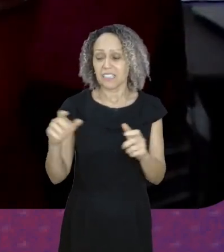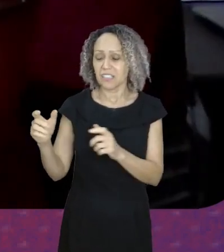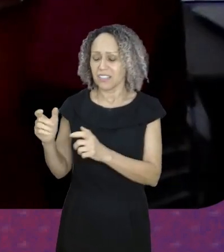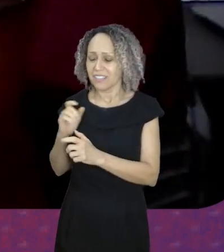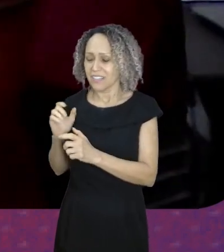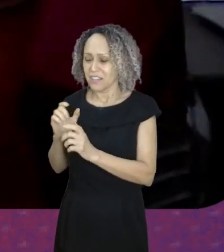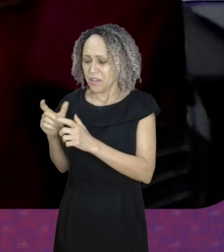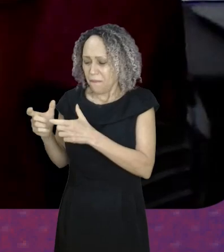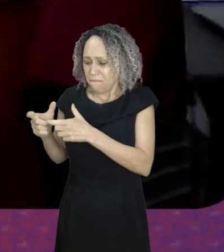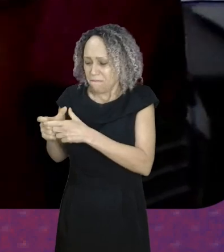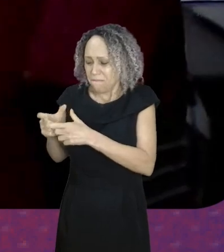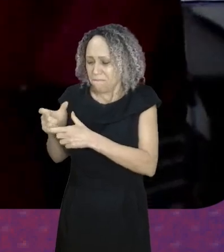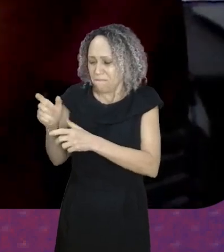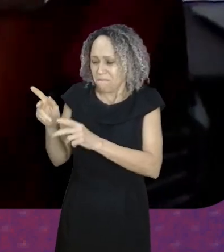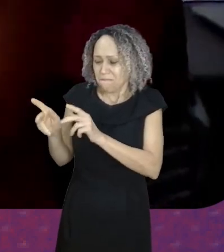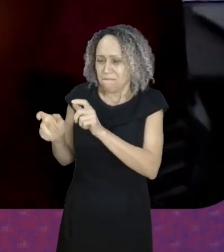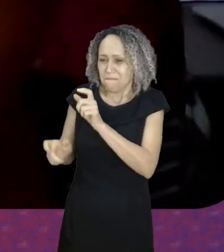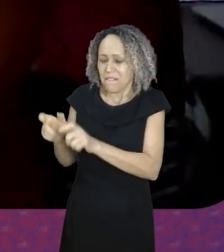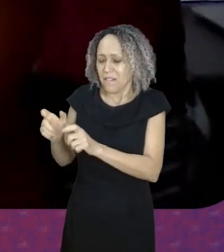vida.